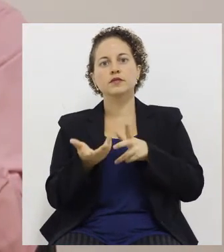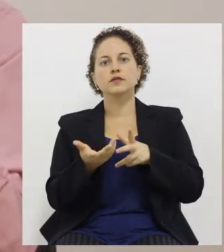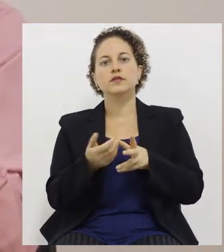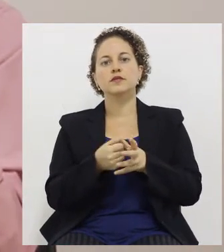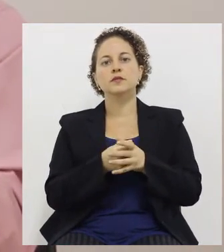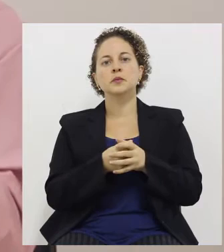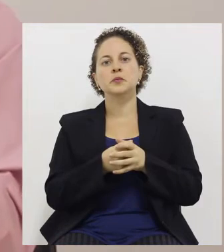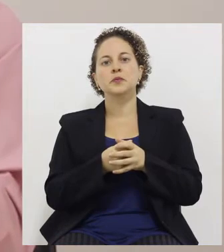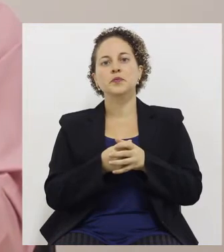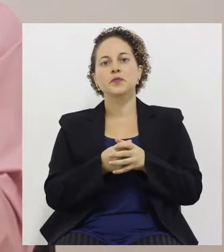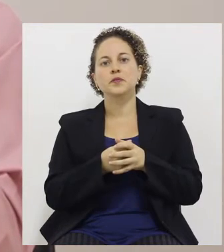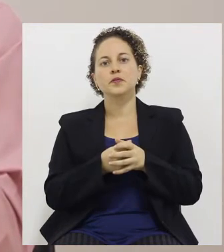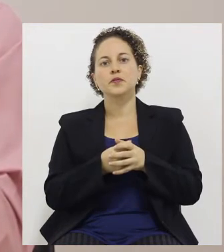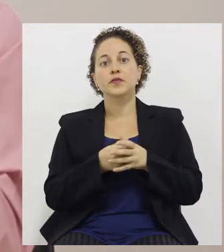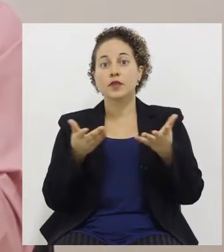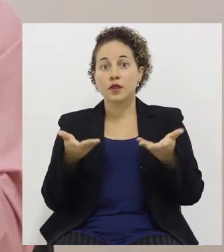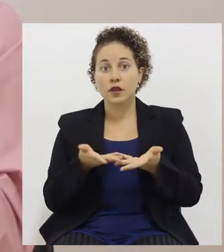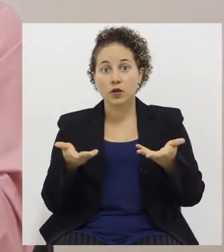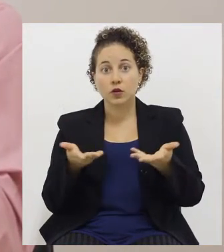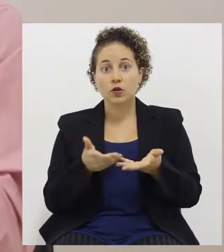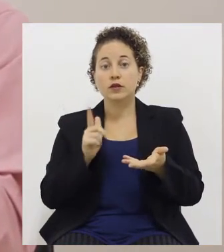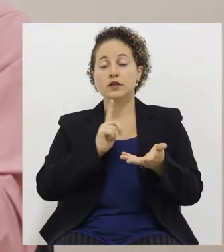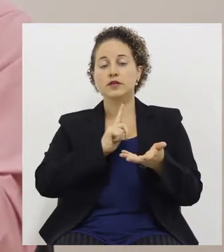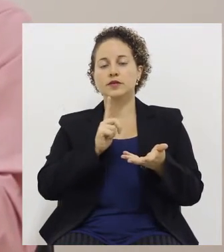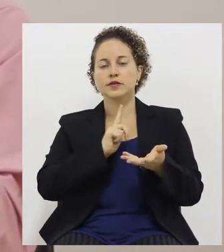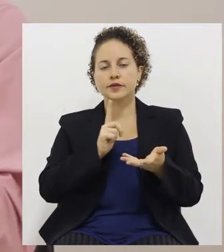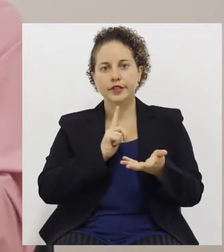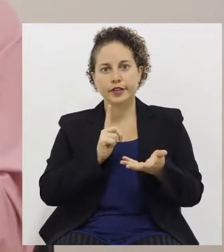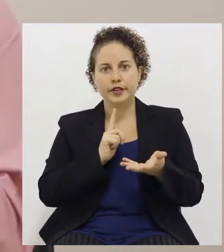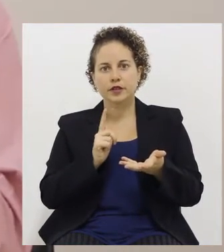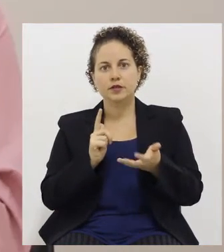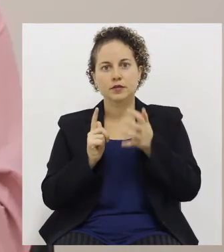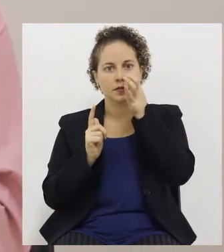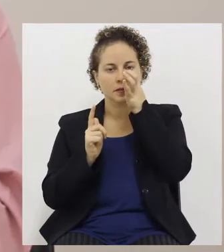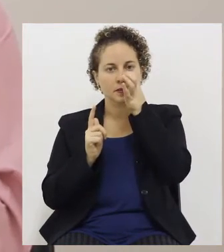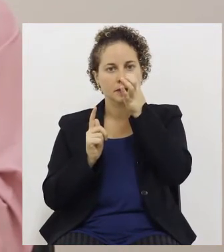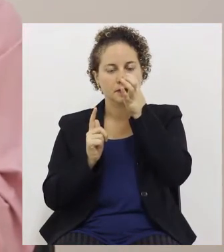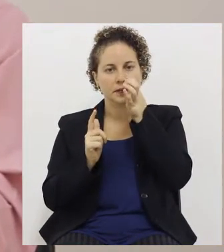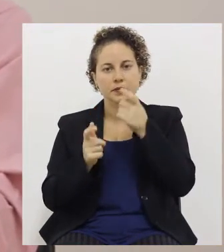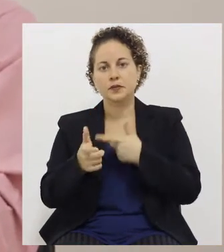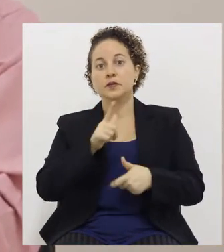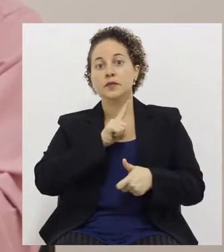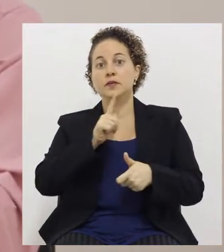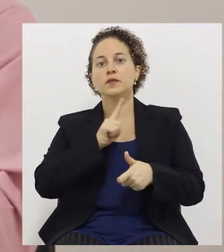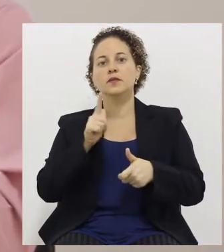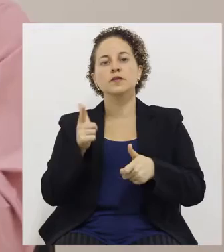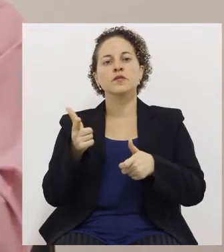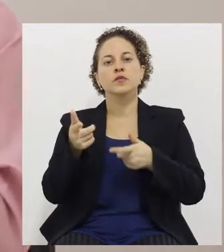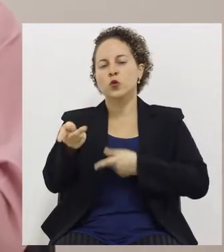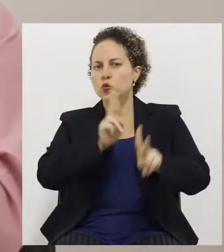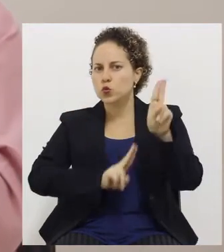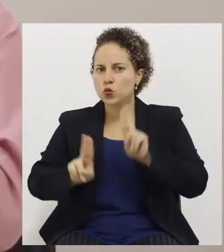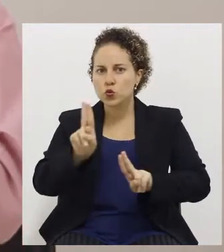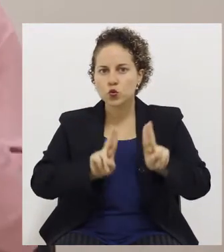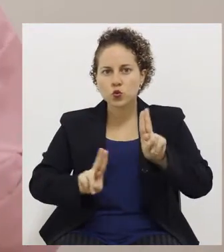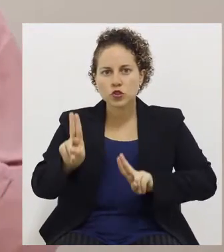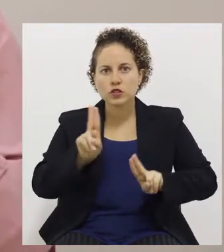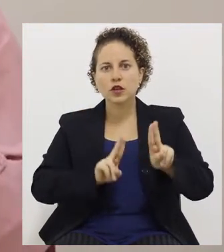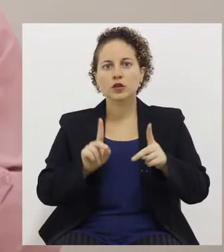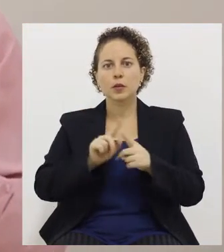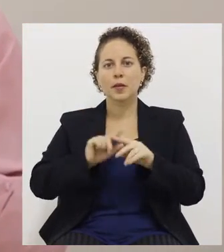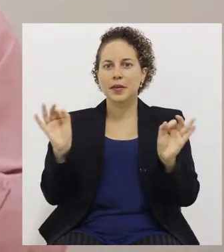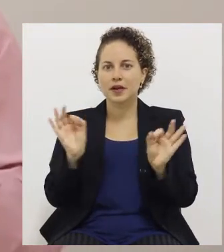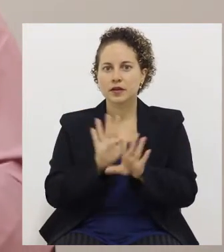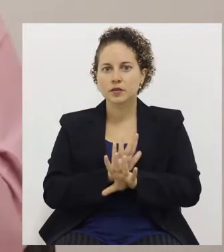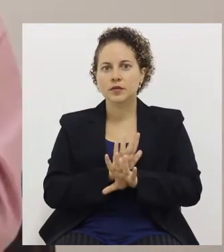lembra que a gente falou? Aí, neste momento, o poder posicional está sendo utilizado para